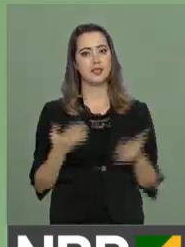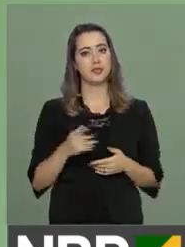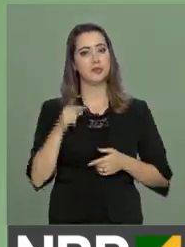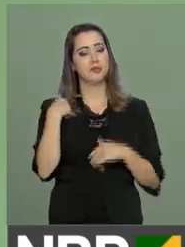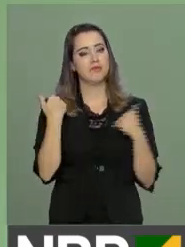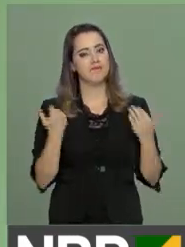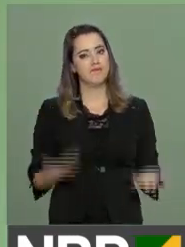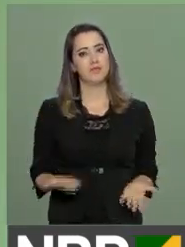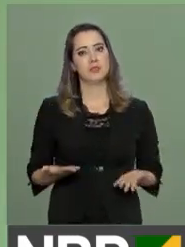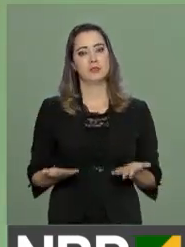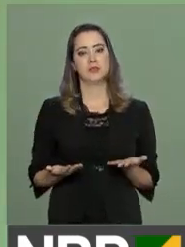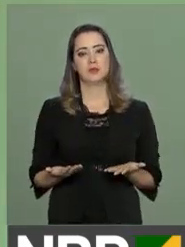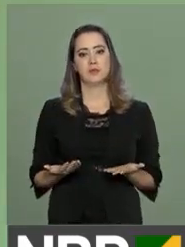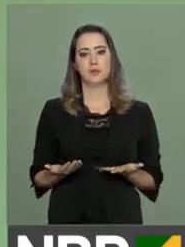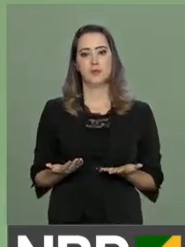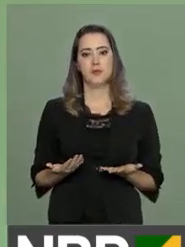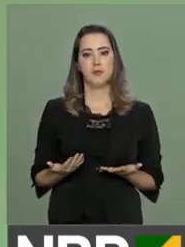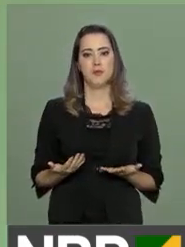E